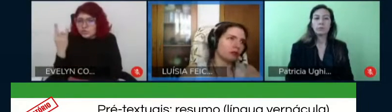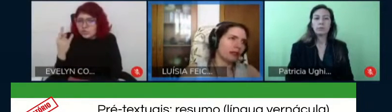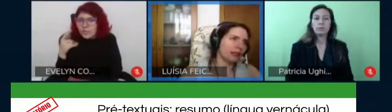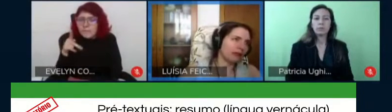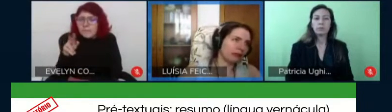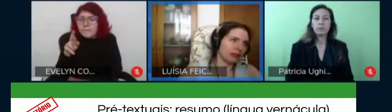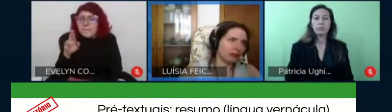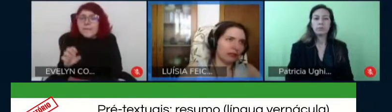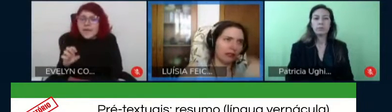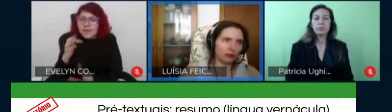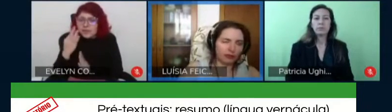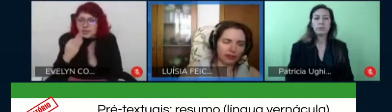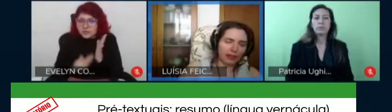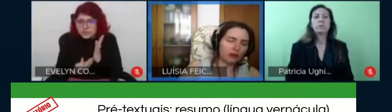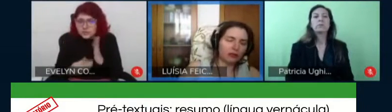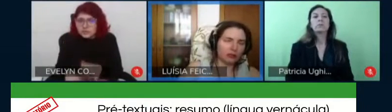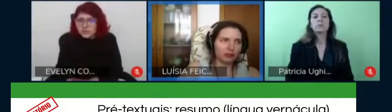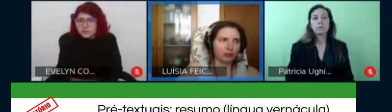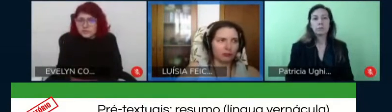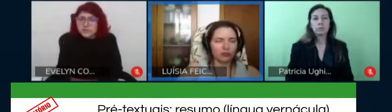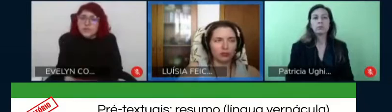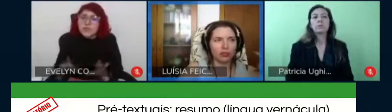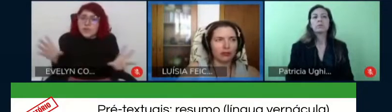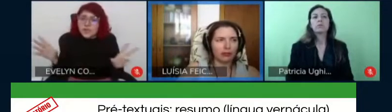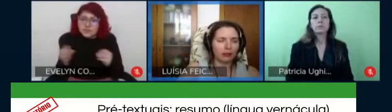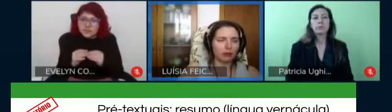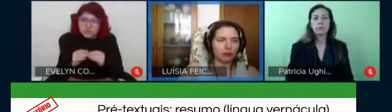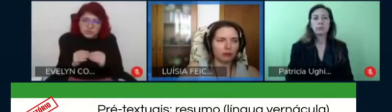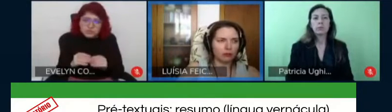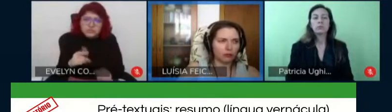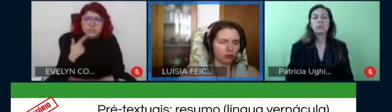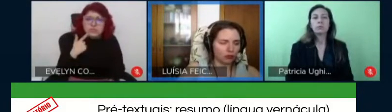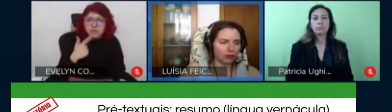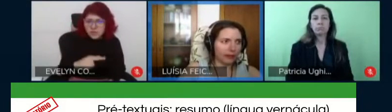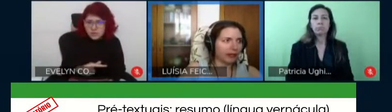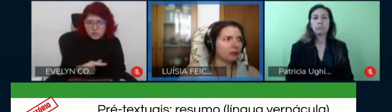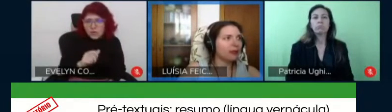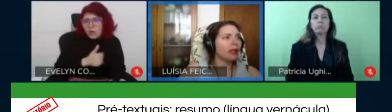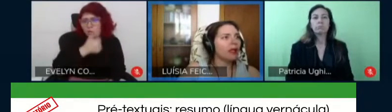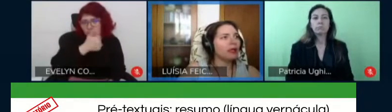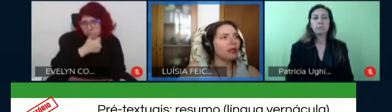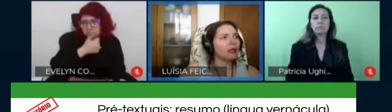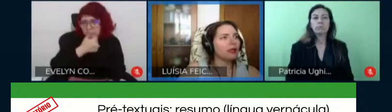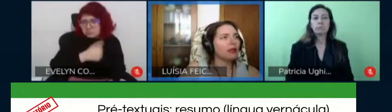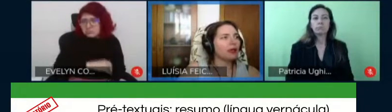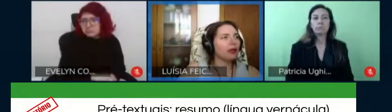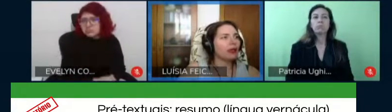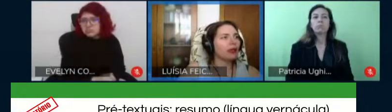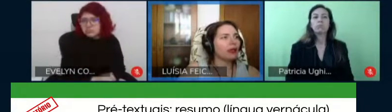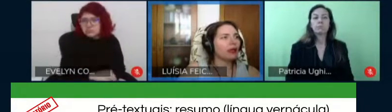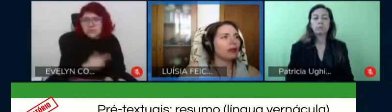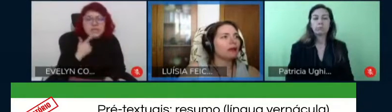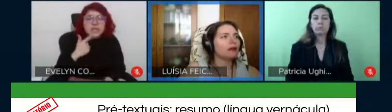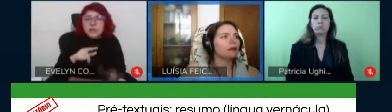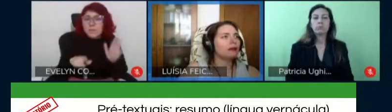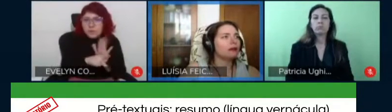temos o resumo na língua vernácula, ou seja, que é na língua do trabalho, e